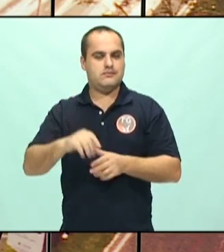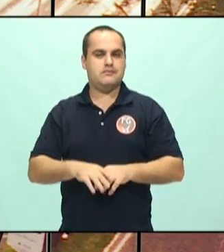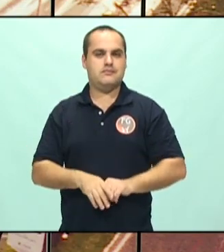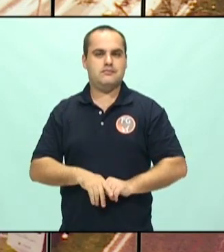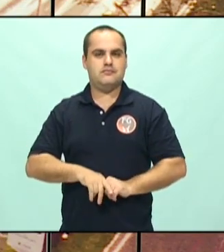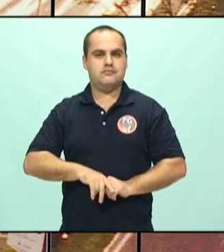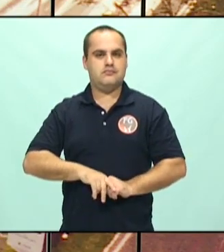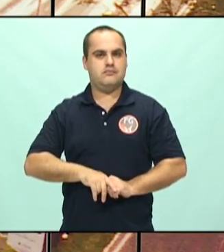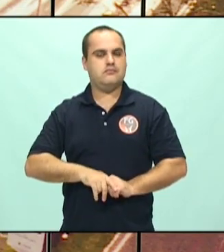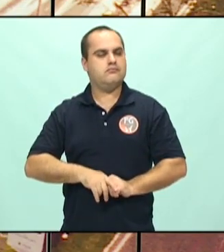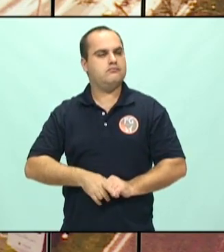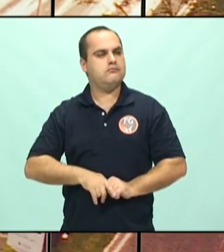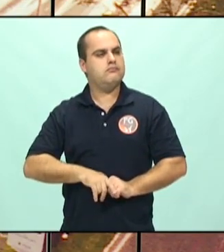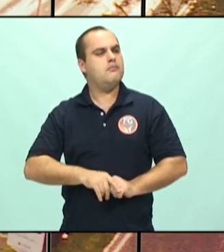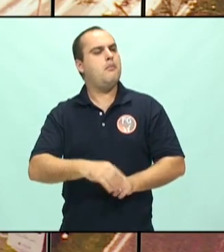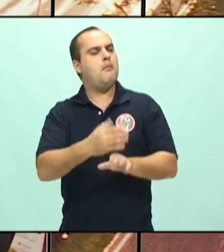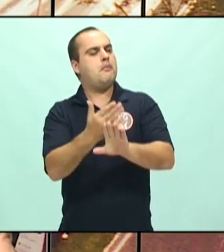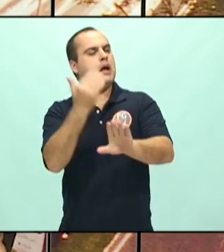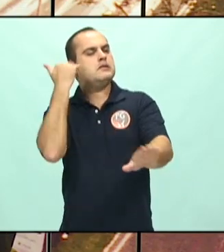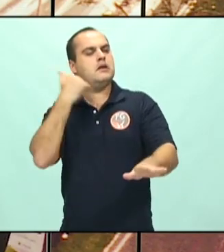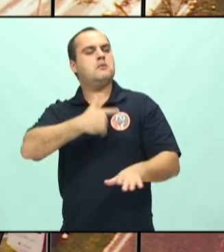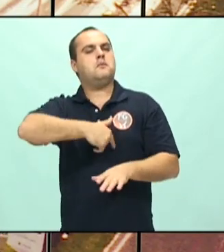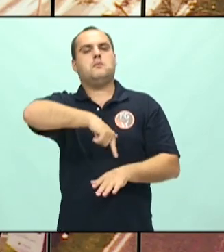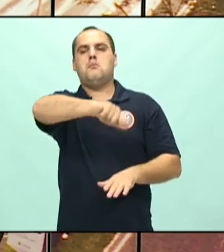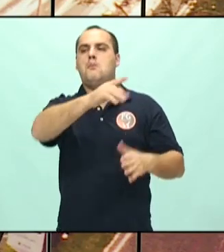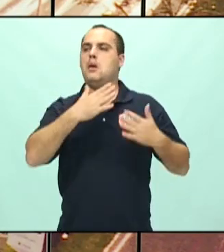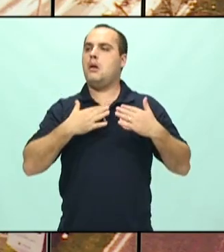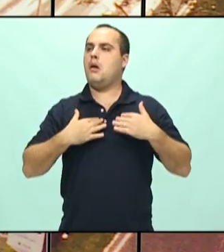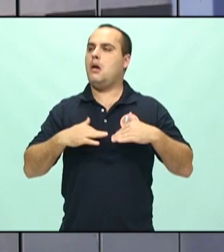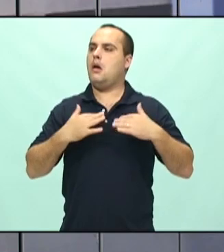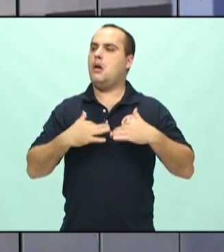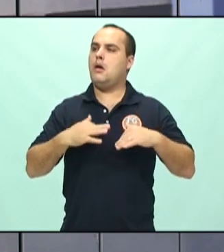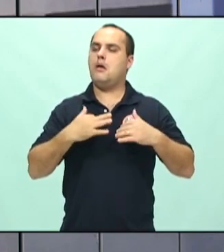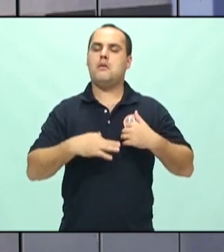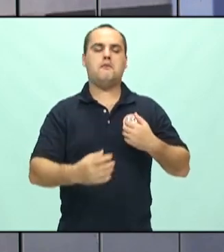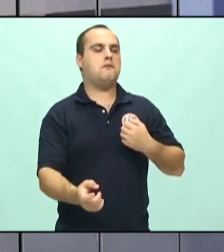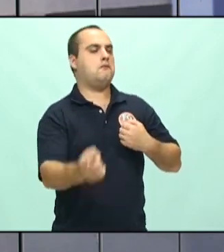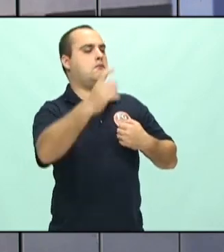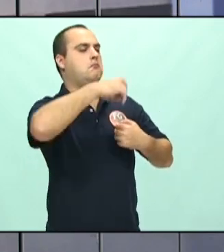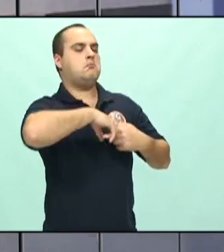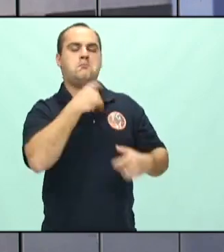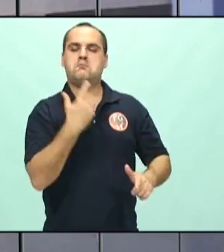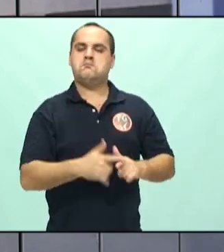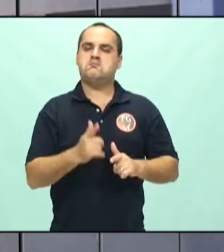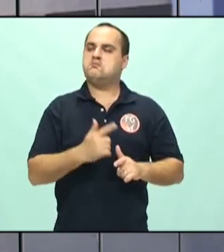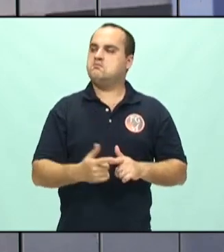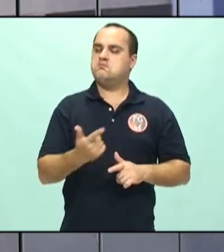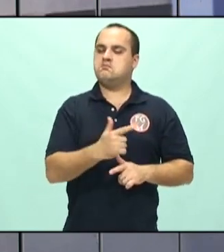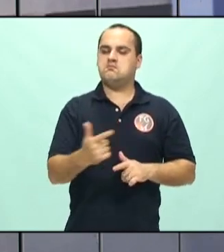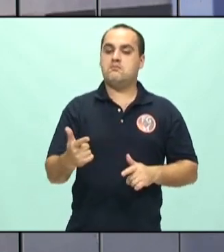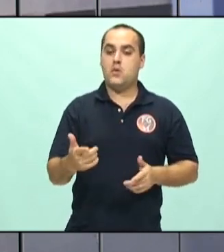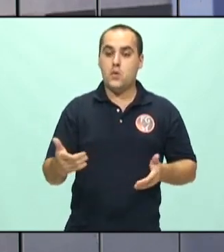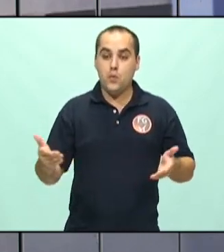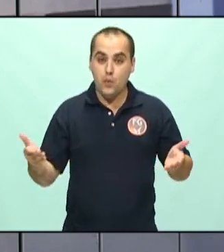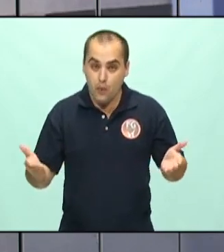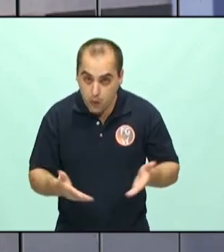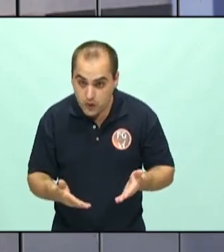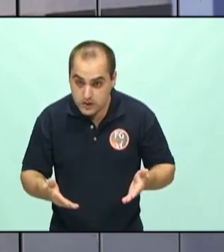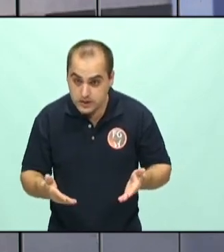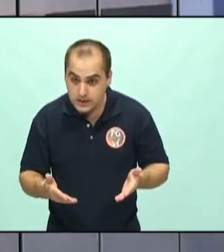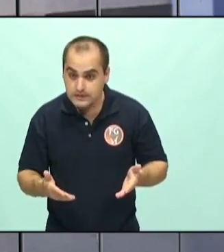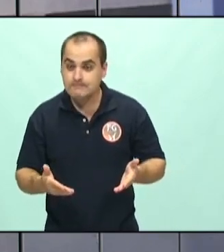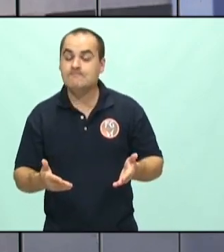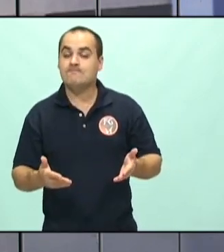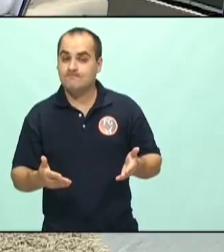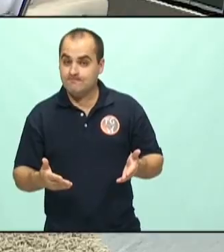da murta você ia tranquilo até a multa voltava e tal sem problema nenhum e hoje é inclusive o